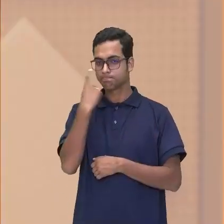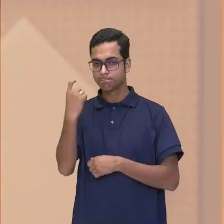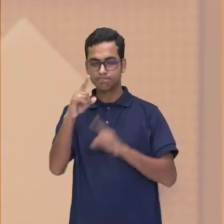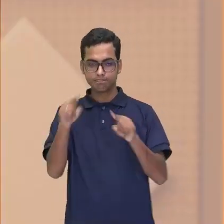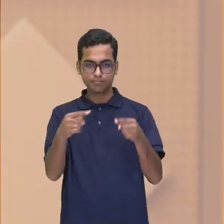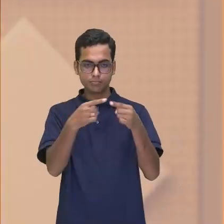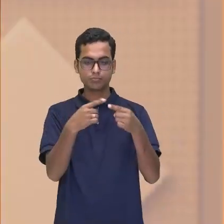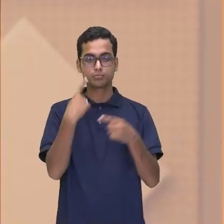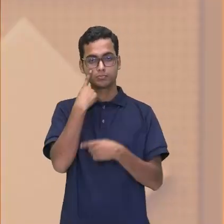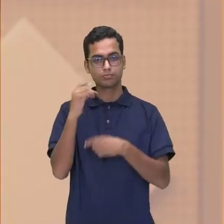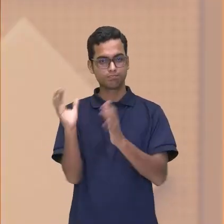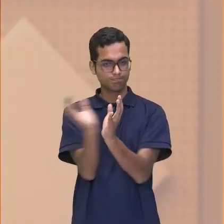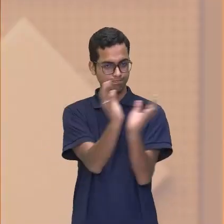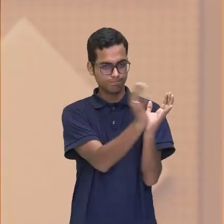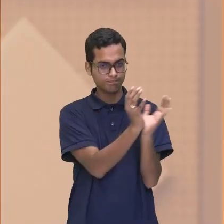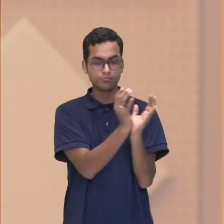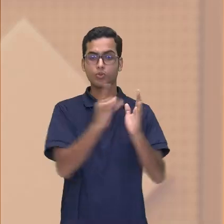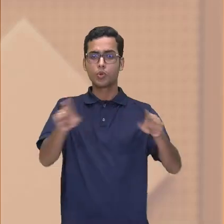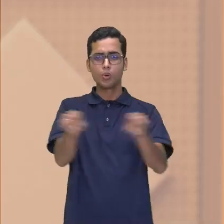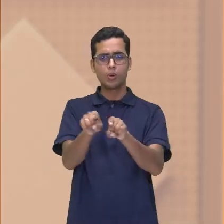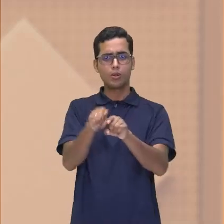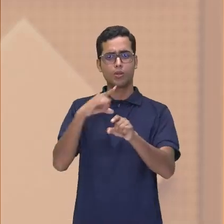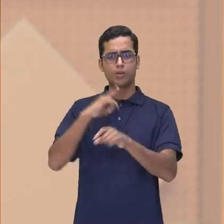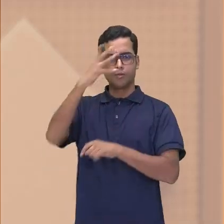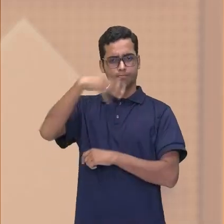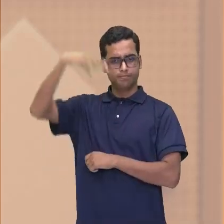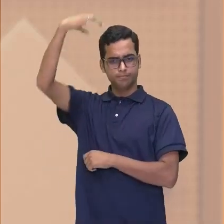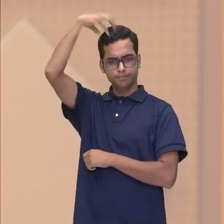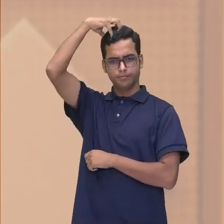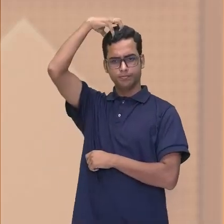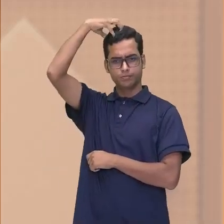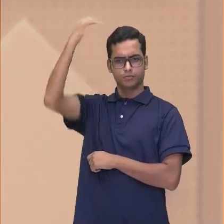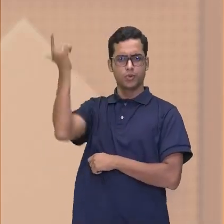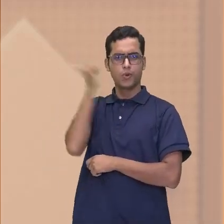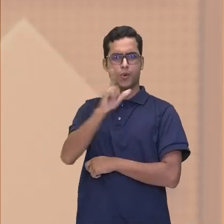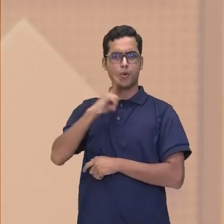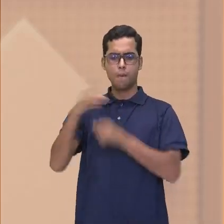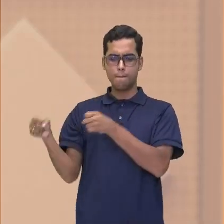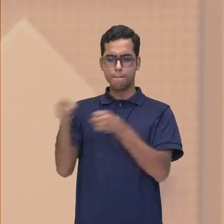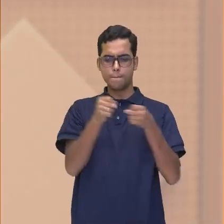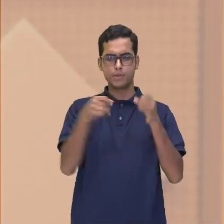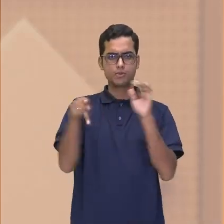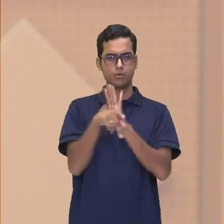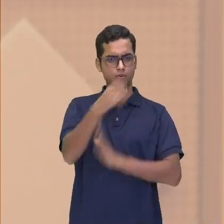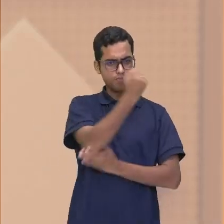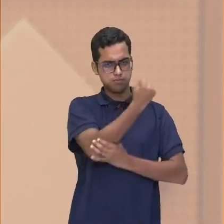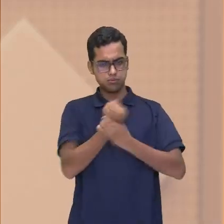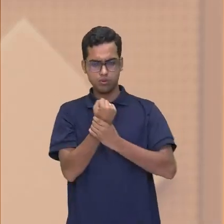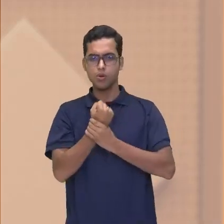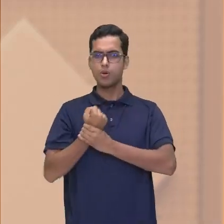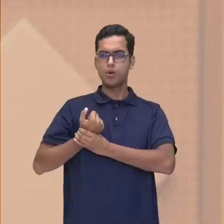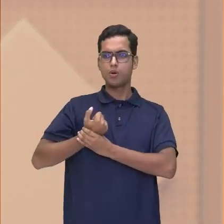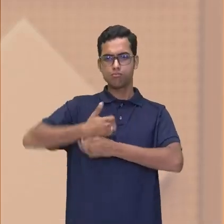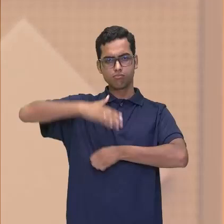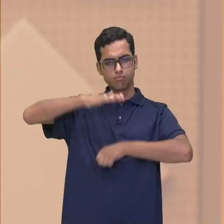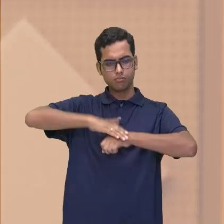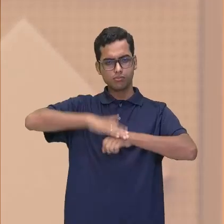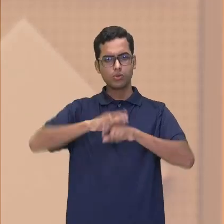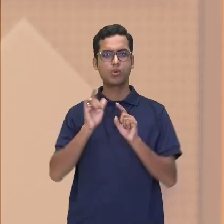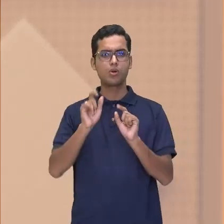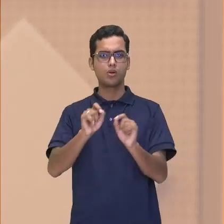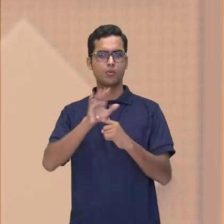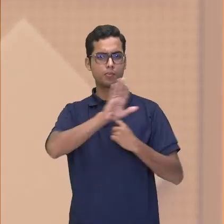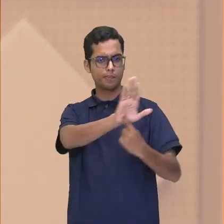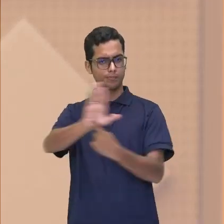a partir do momento que a gente tem esse rei conseguindo centralizar o poder em torno de si, já temos, né, uma